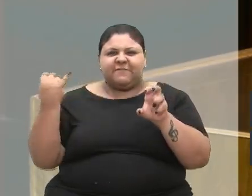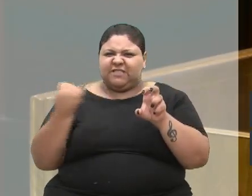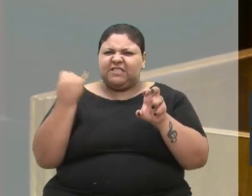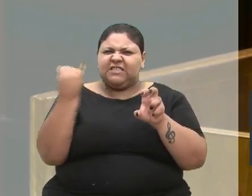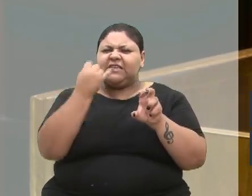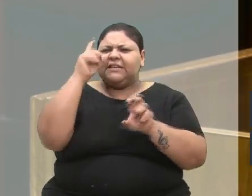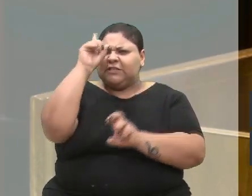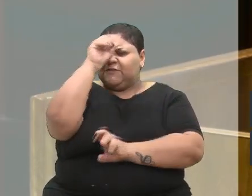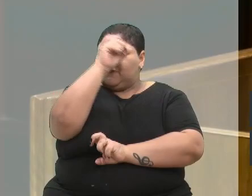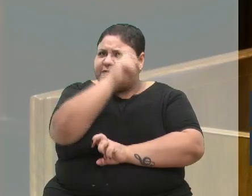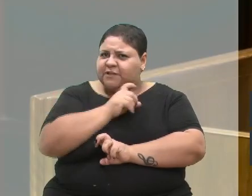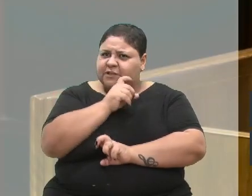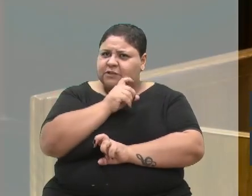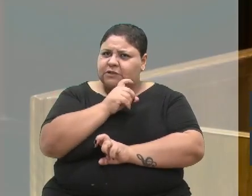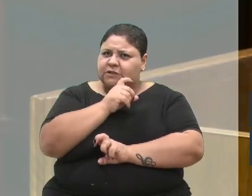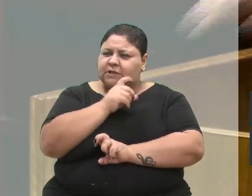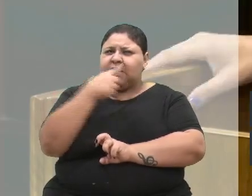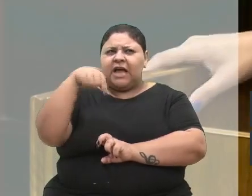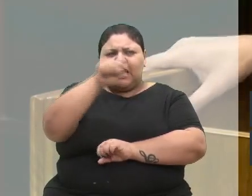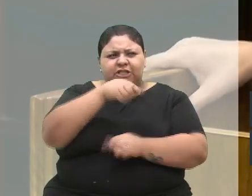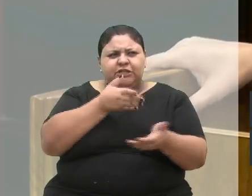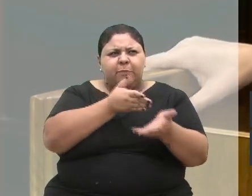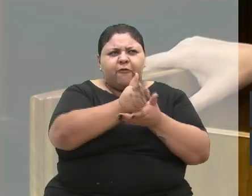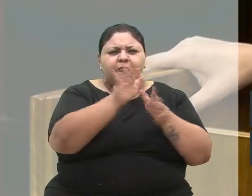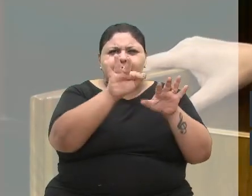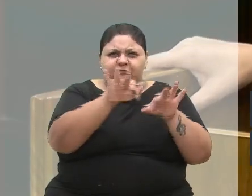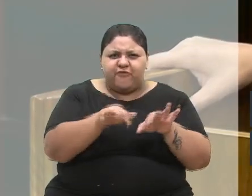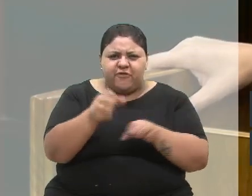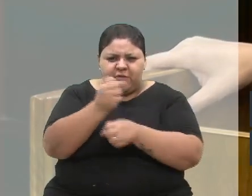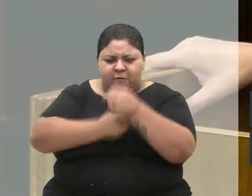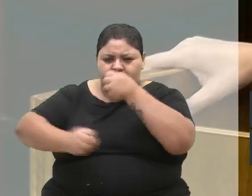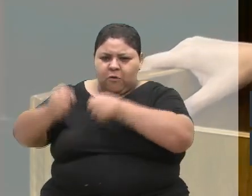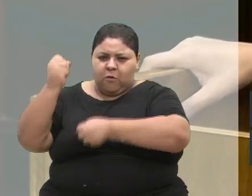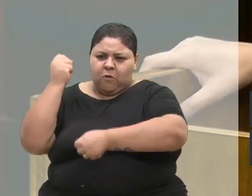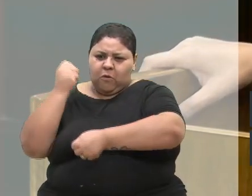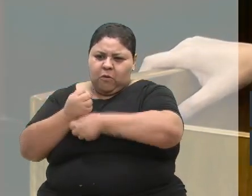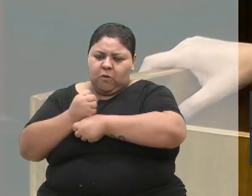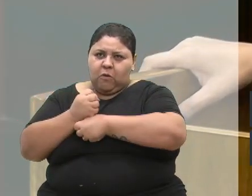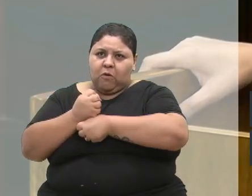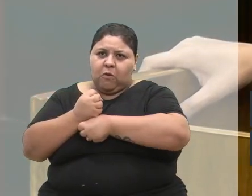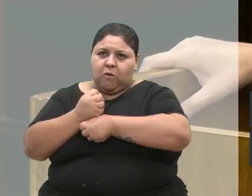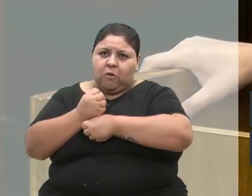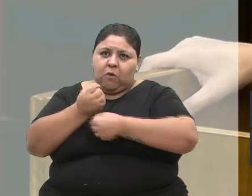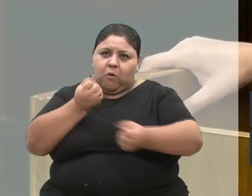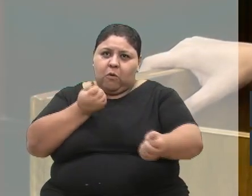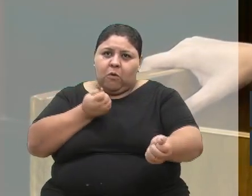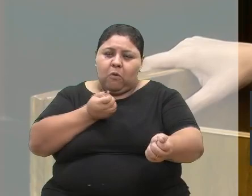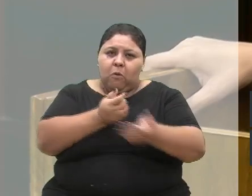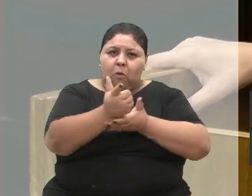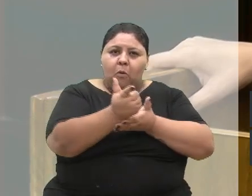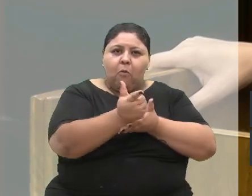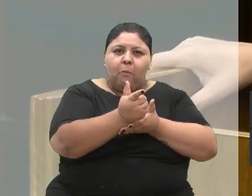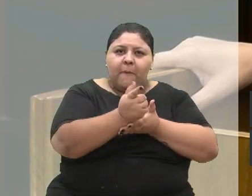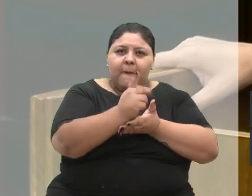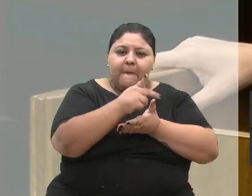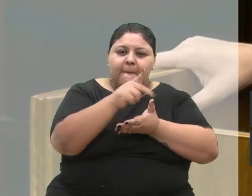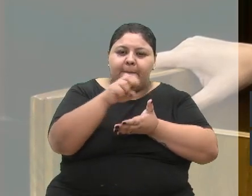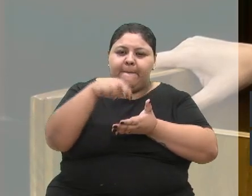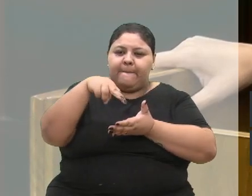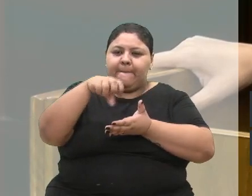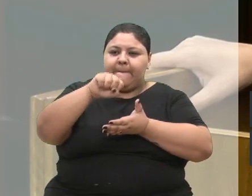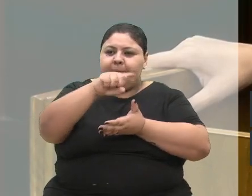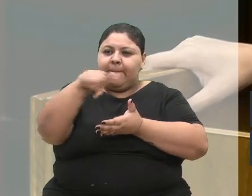ano, não, acho que final do ano passado, né, uma pensão para os filhos vítimas de feminicídio, né? Então,